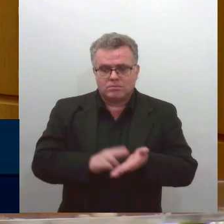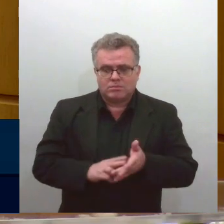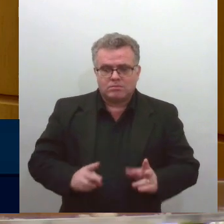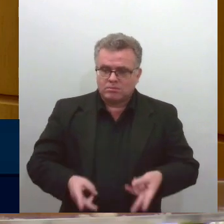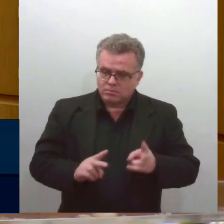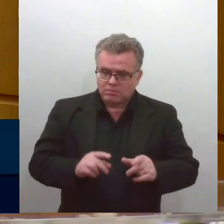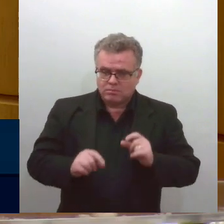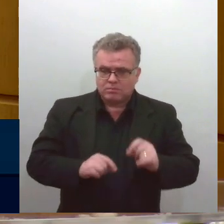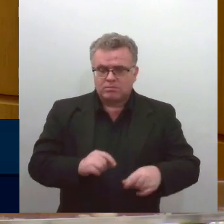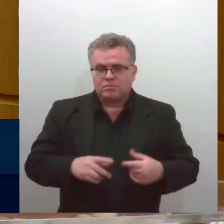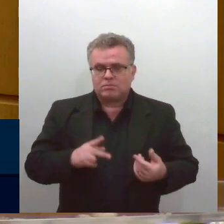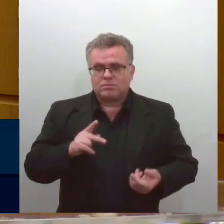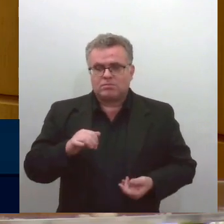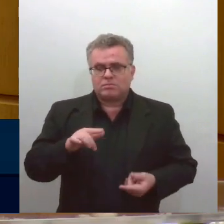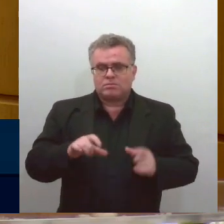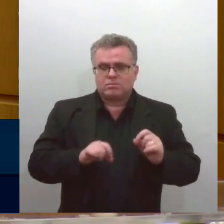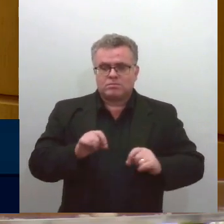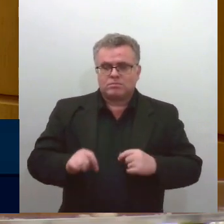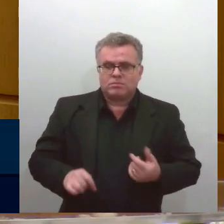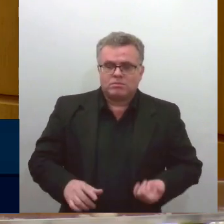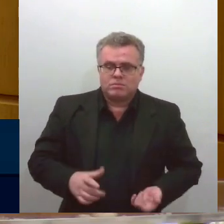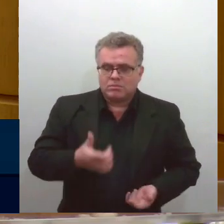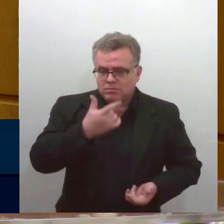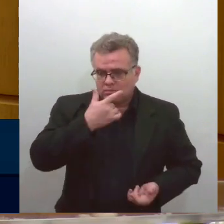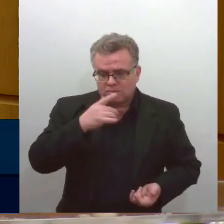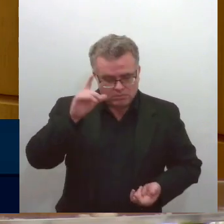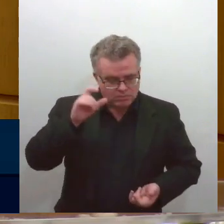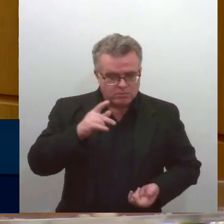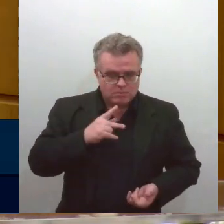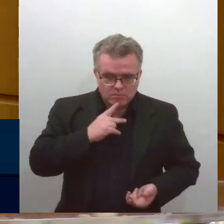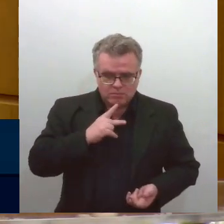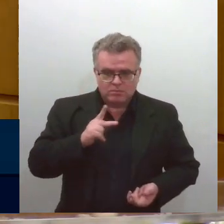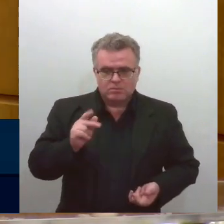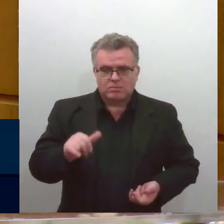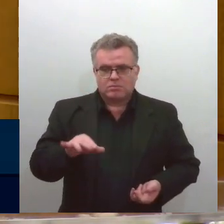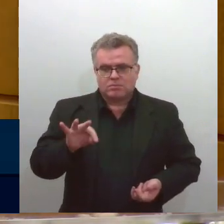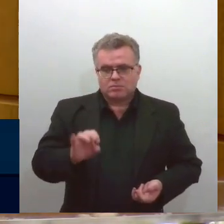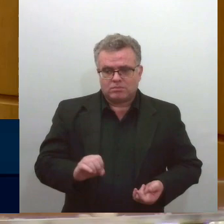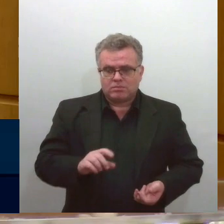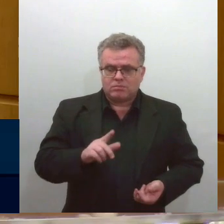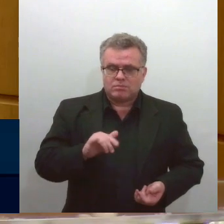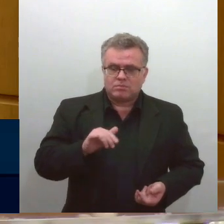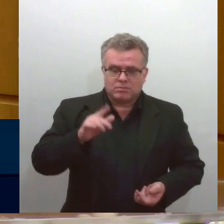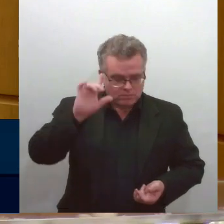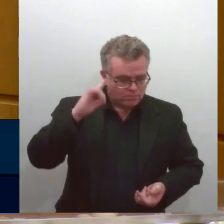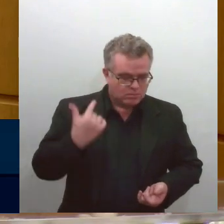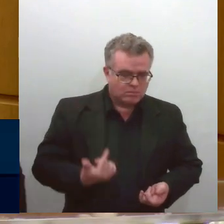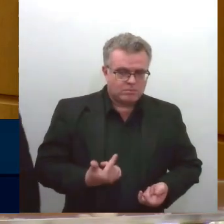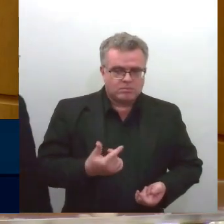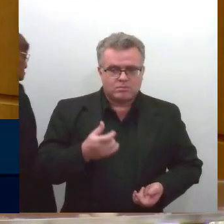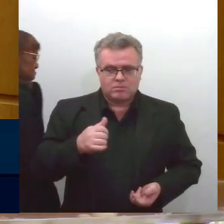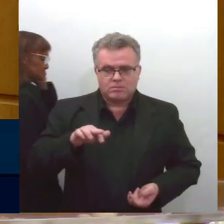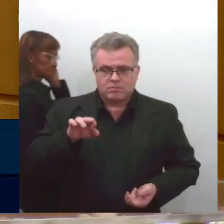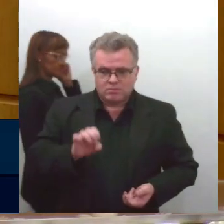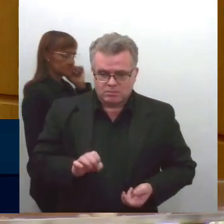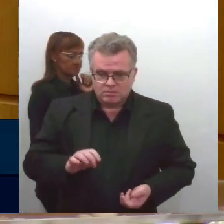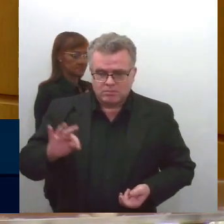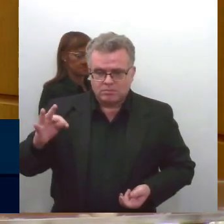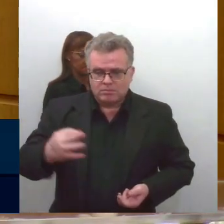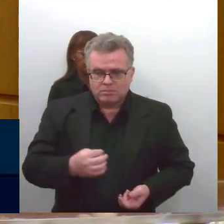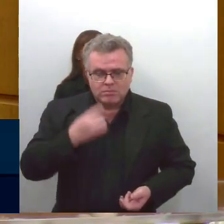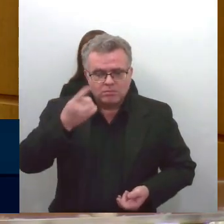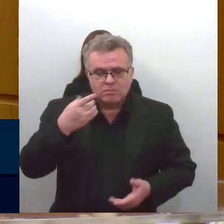Pimentel, Pato Maravilha, Lidiane Lucena, Áurea Ribeiro, Luiz Fonseca, Netinho Guimarães, Marcelo